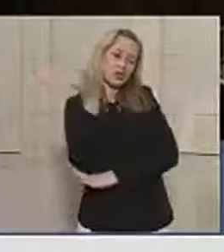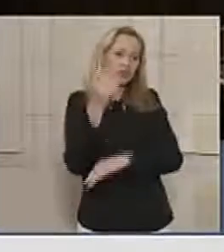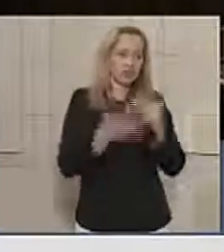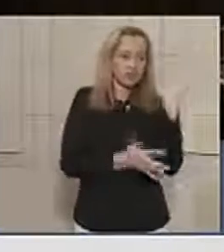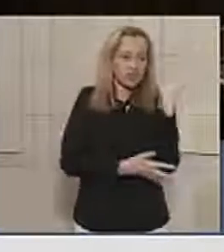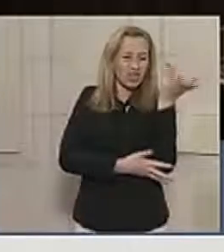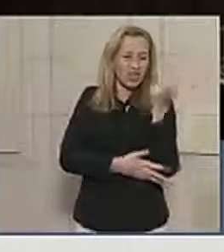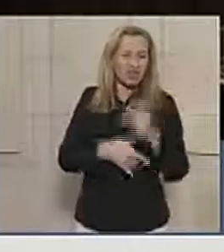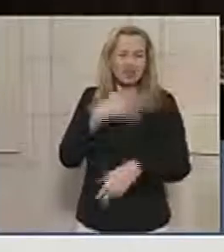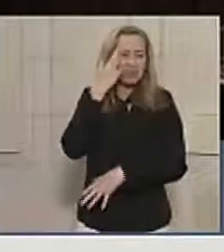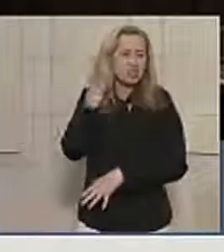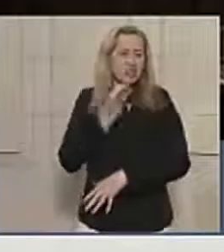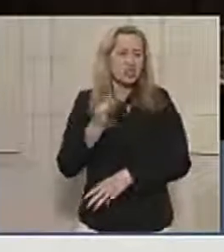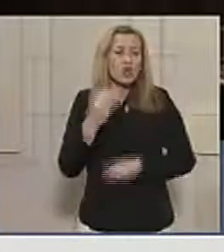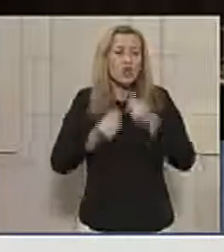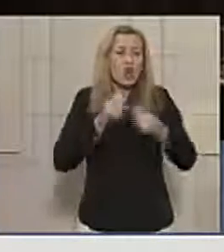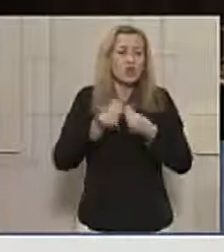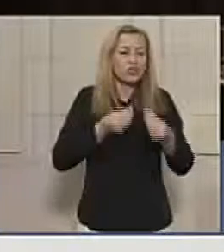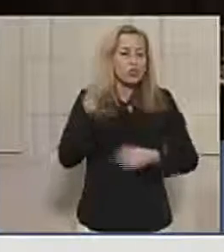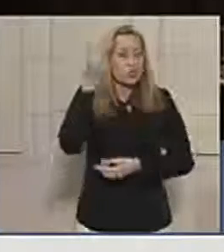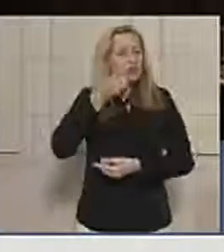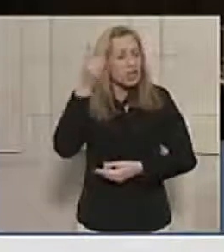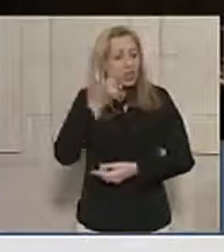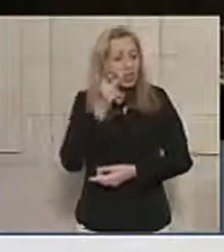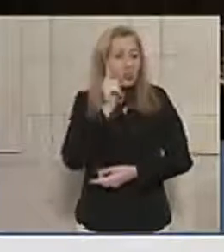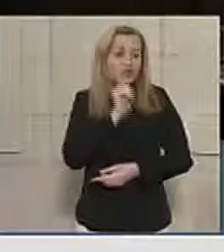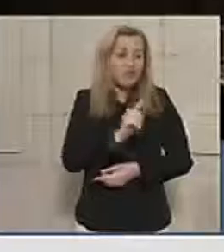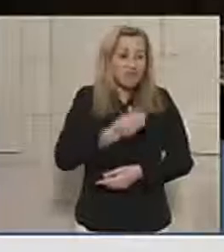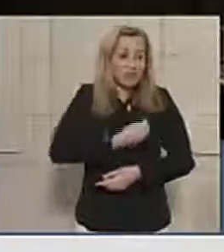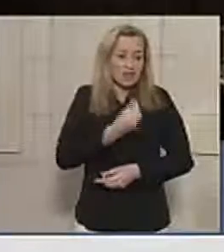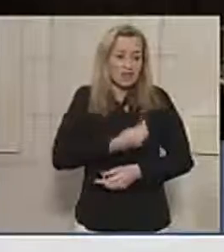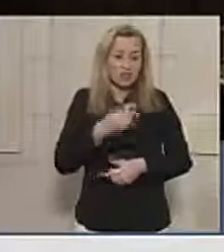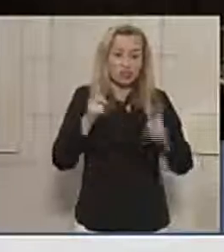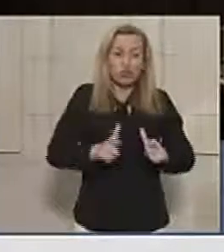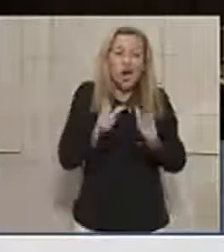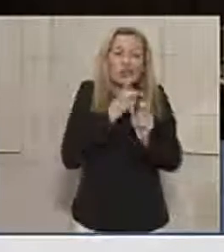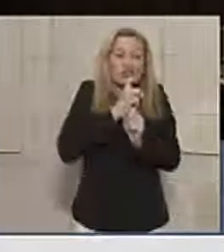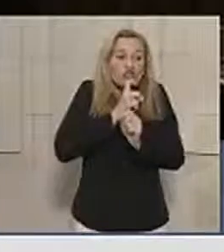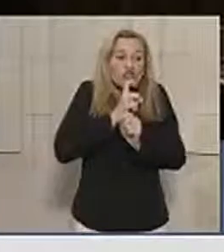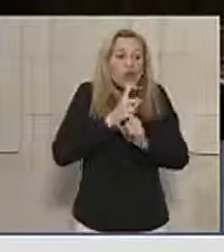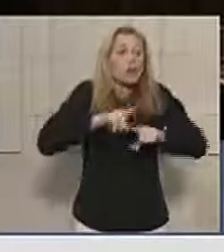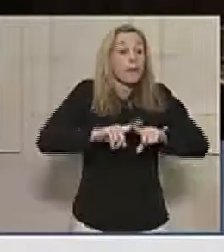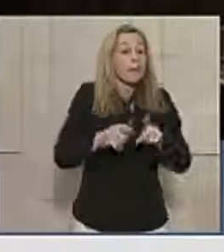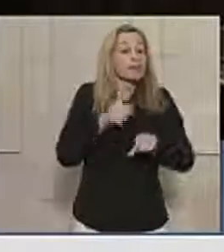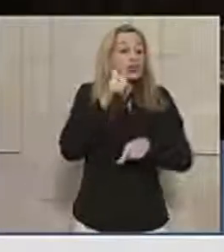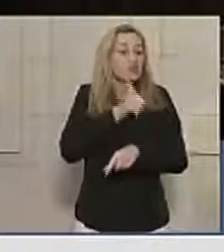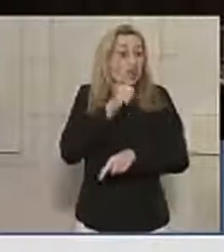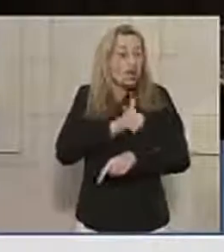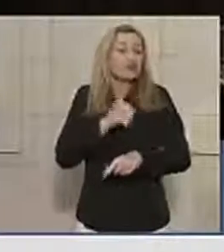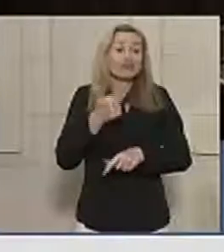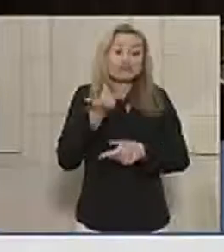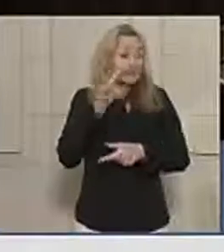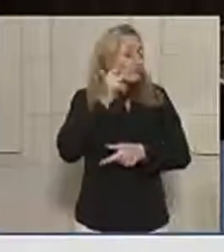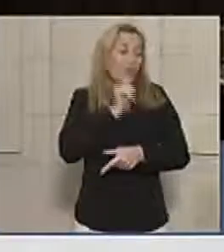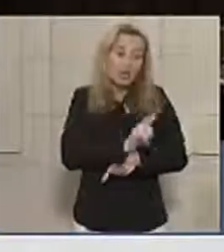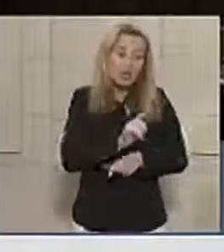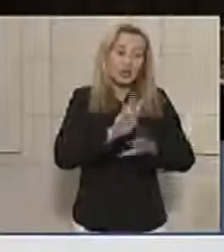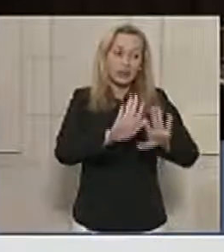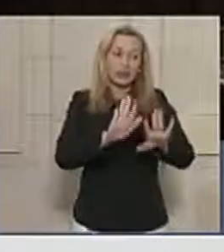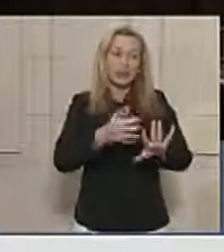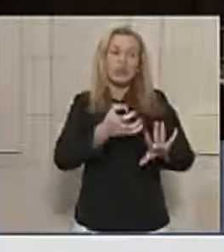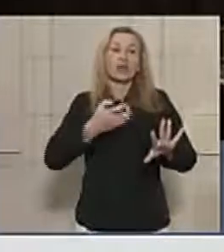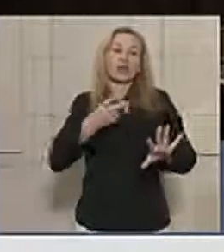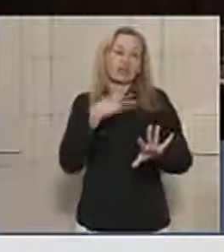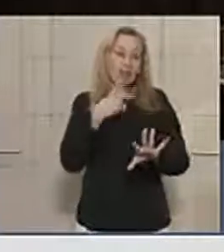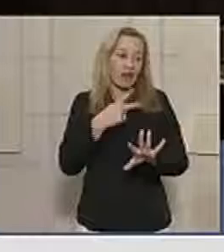os deputados sobrevivem, mas as deputadas passam por um grande sufoco aqui. Eu quero dizer, deputado